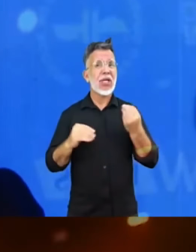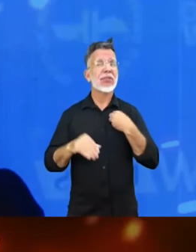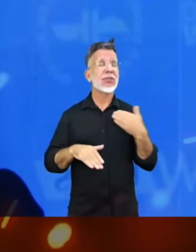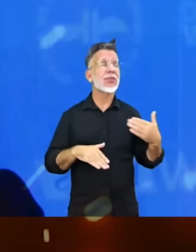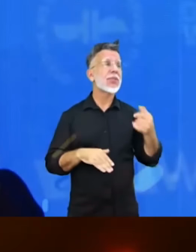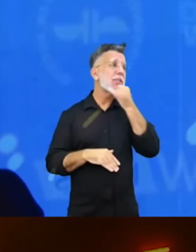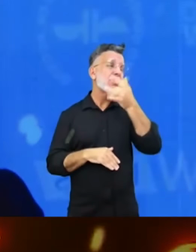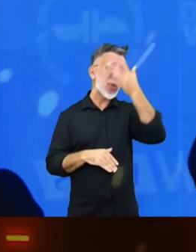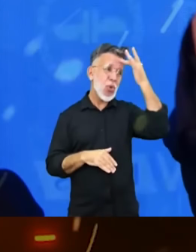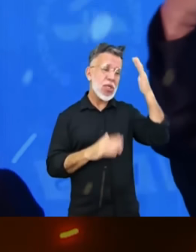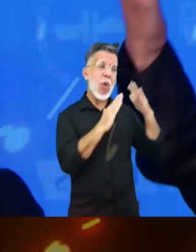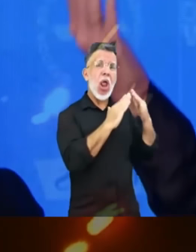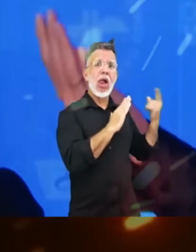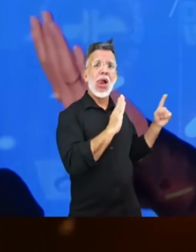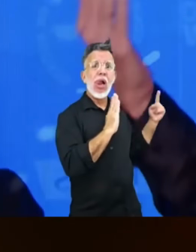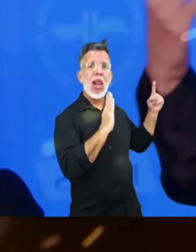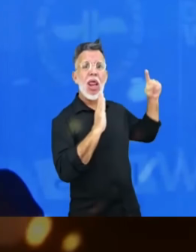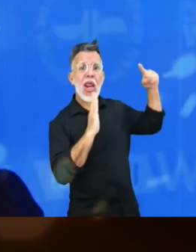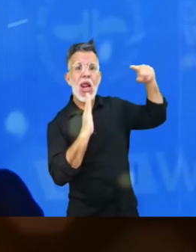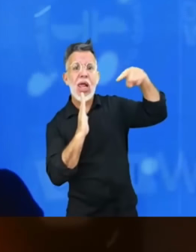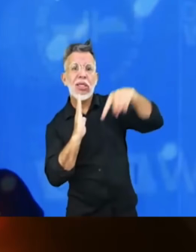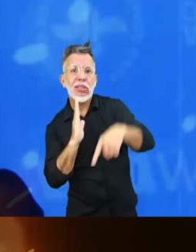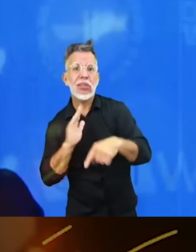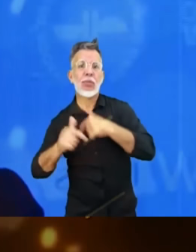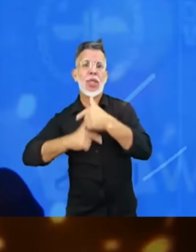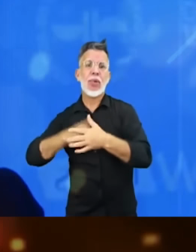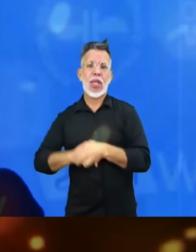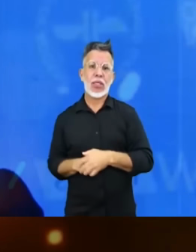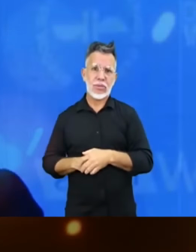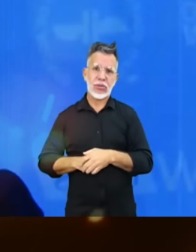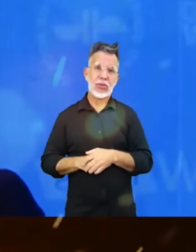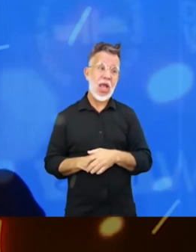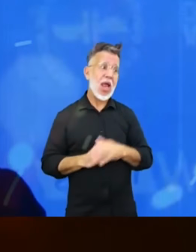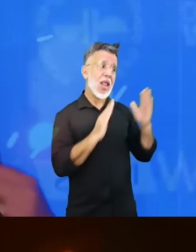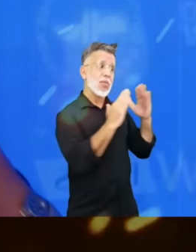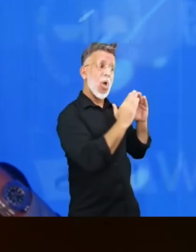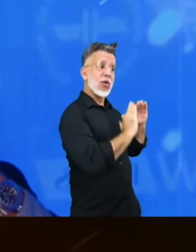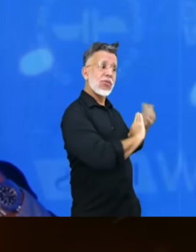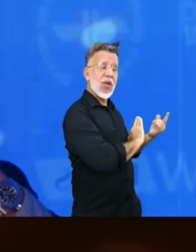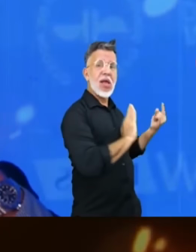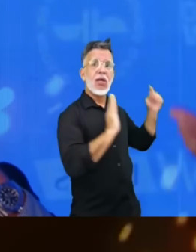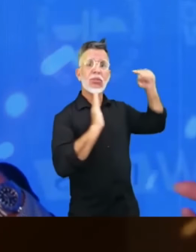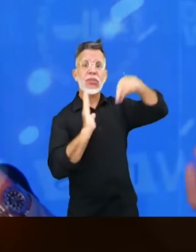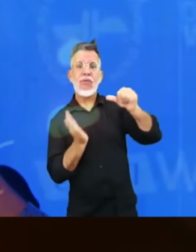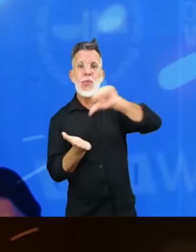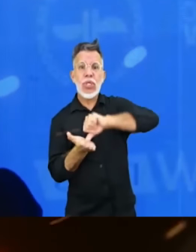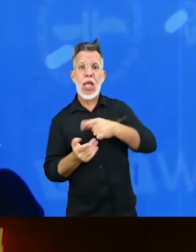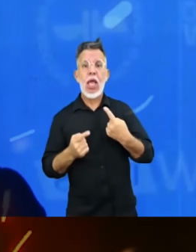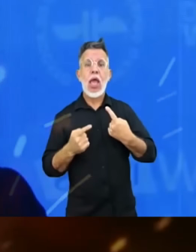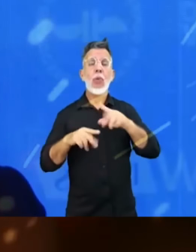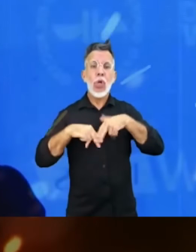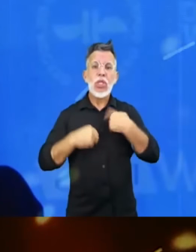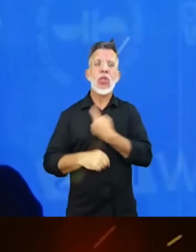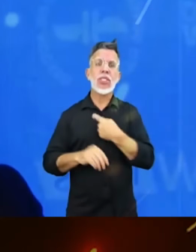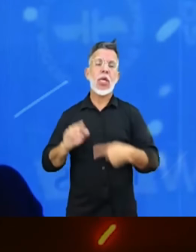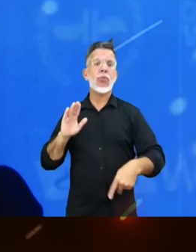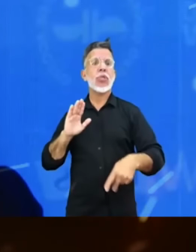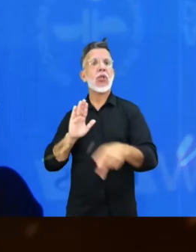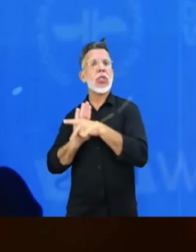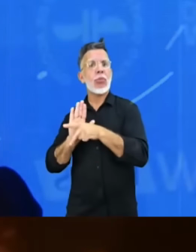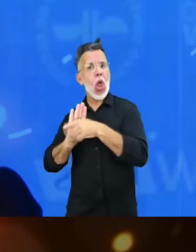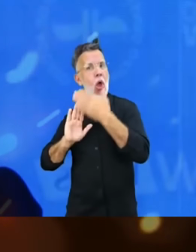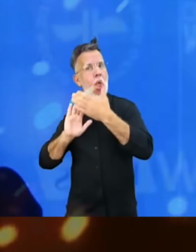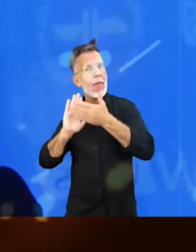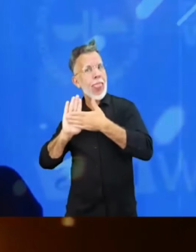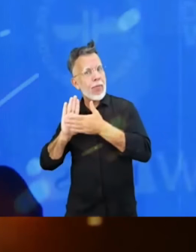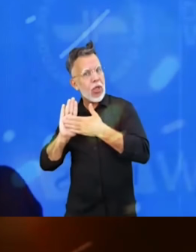longe para trabalhar então elas saem da Periferia e vem pro centro por isso nós temos a nossa proposta da quebrada com escritura que é de fato